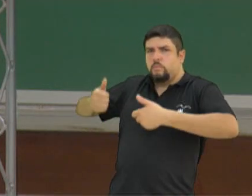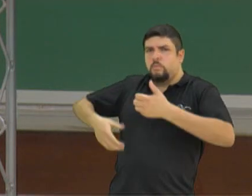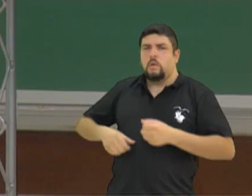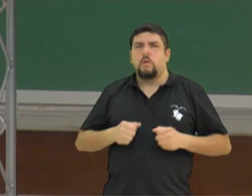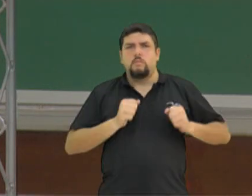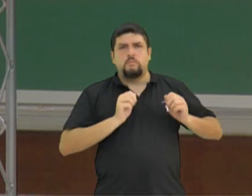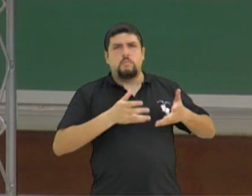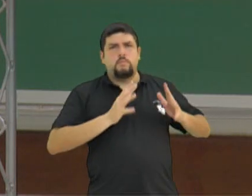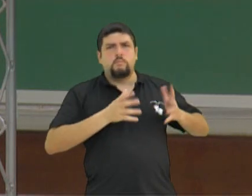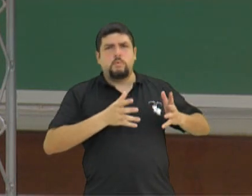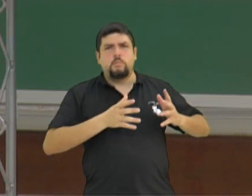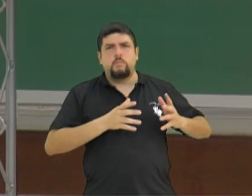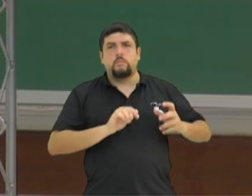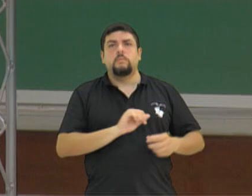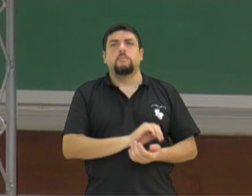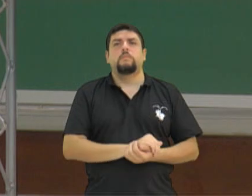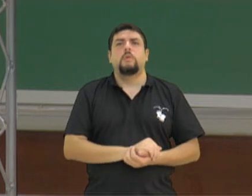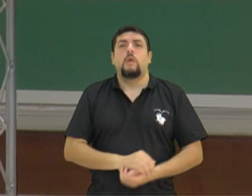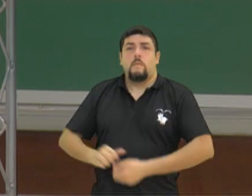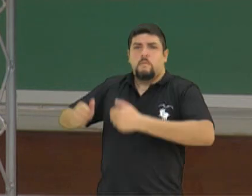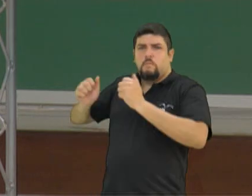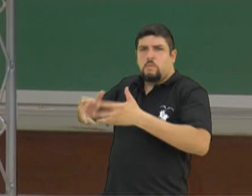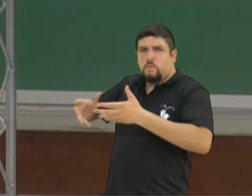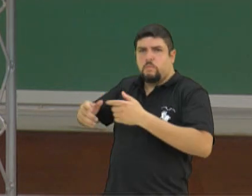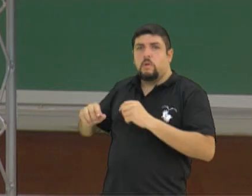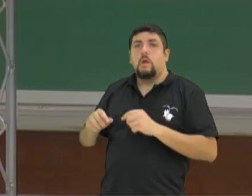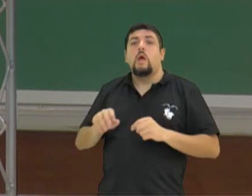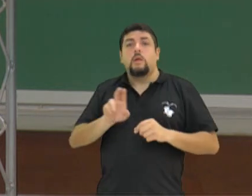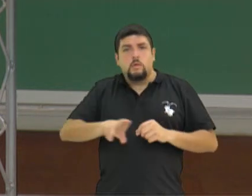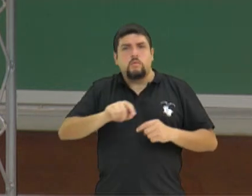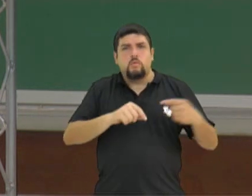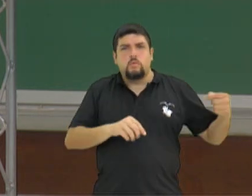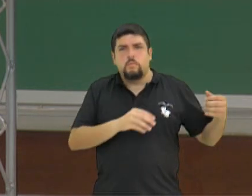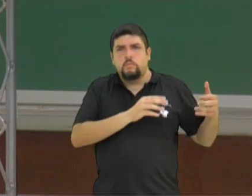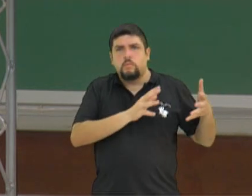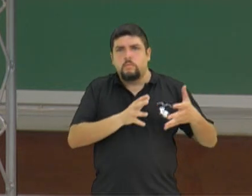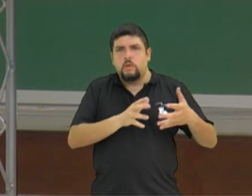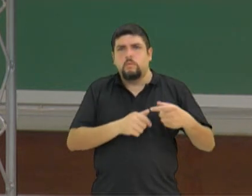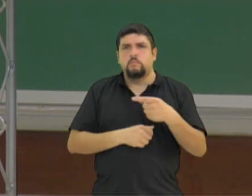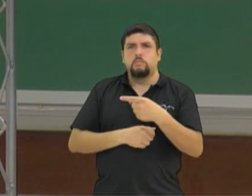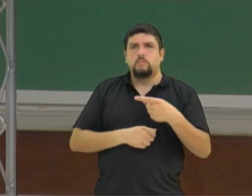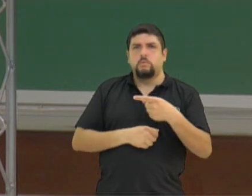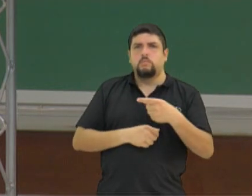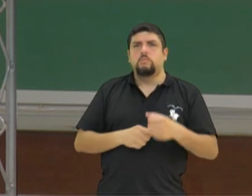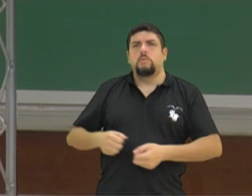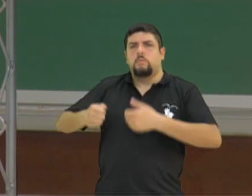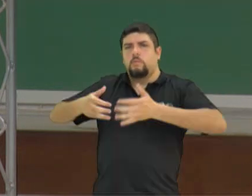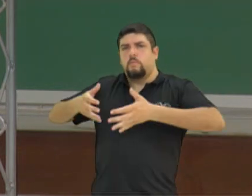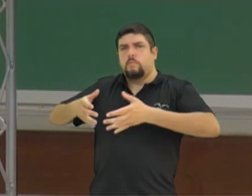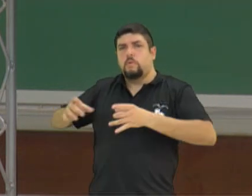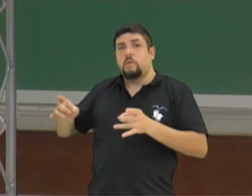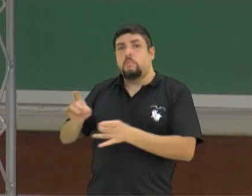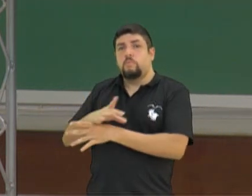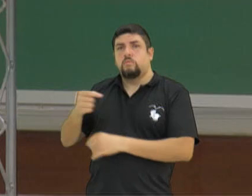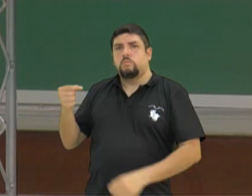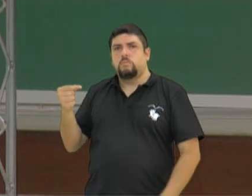leitor. Né, isso tudo porque ele queria enfatizar aqui o significado do oráculo de Delfos,